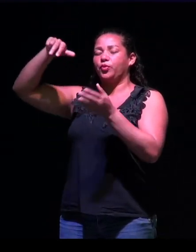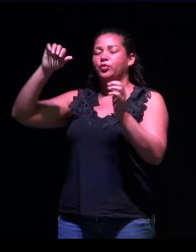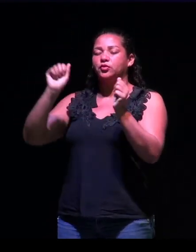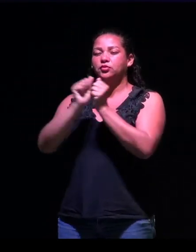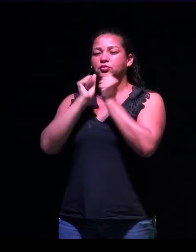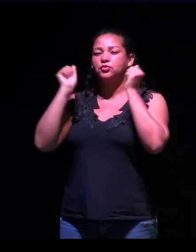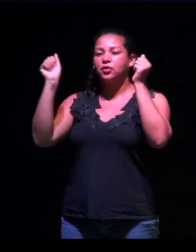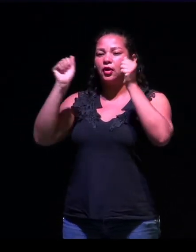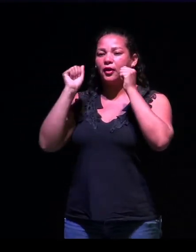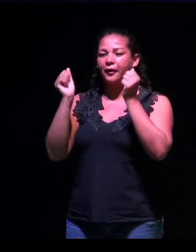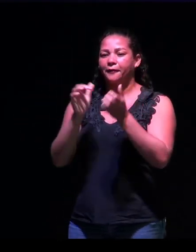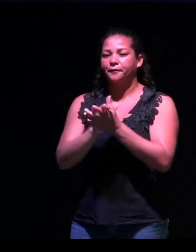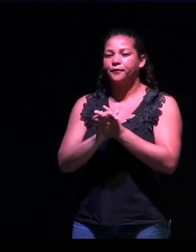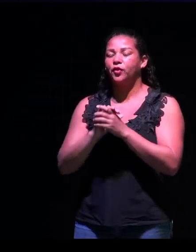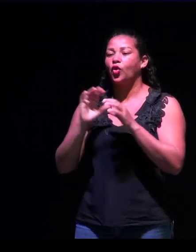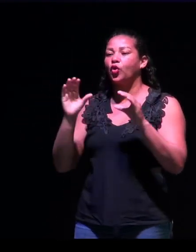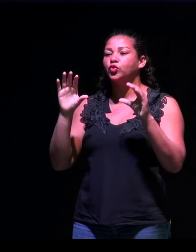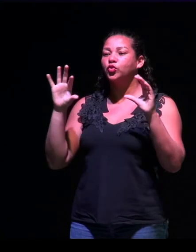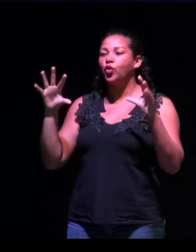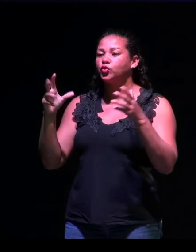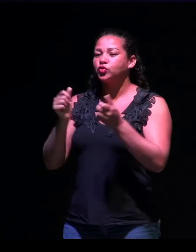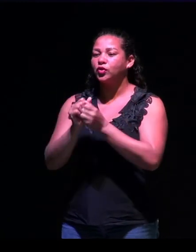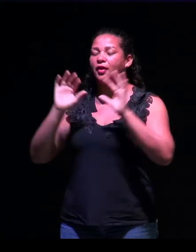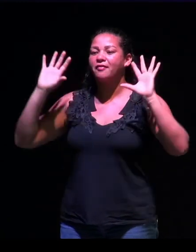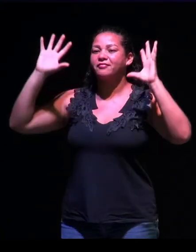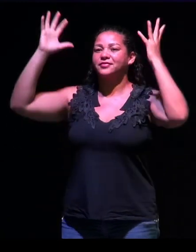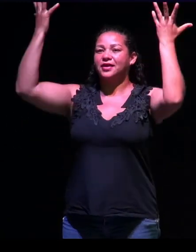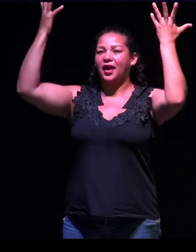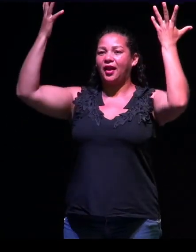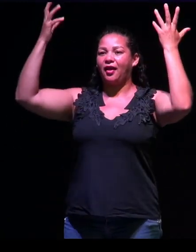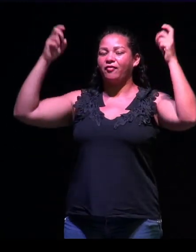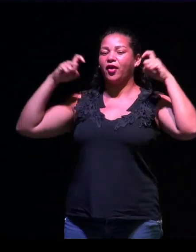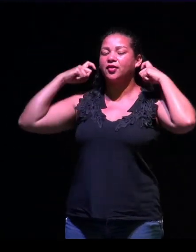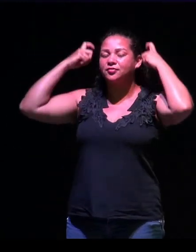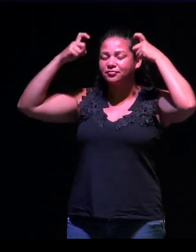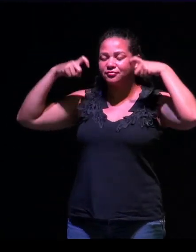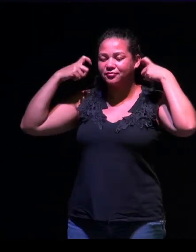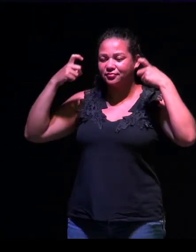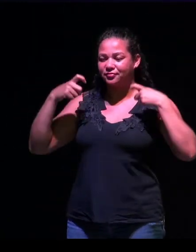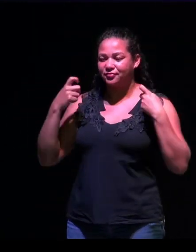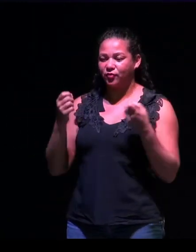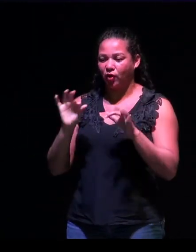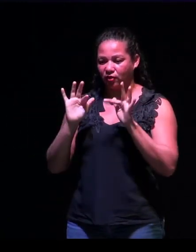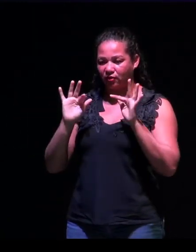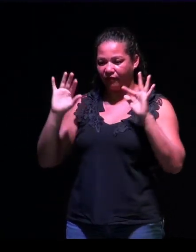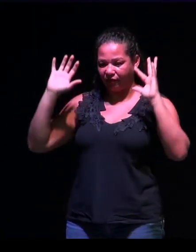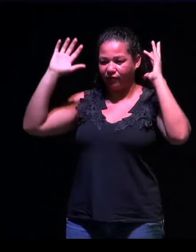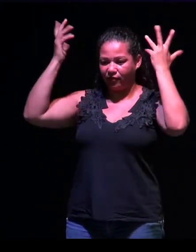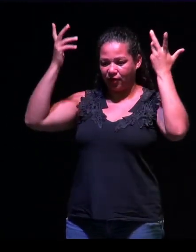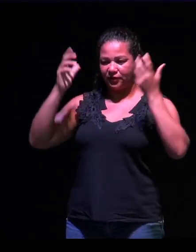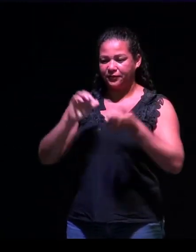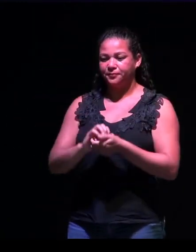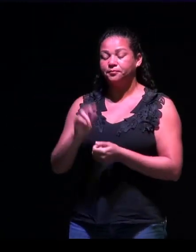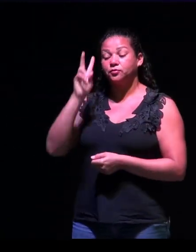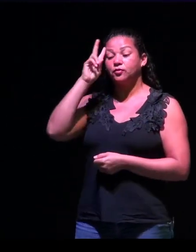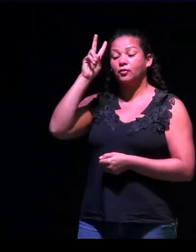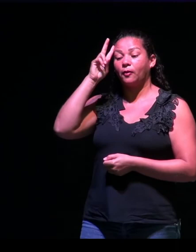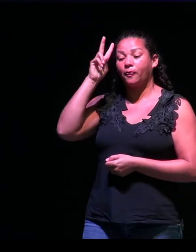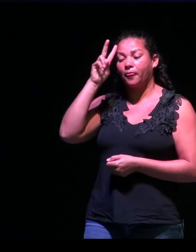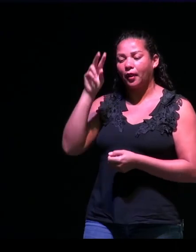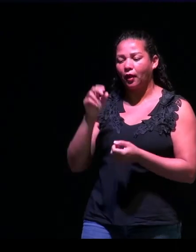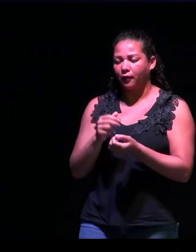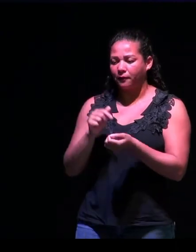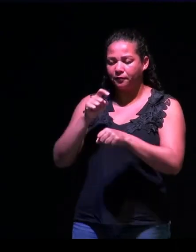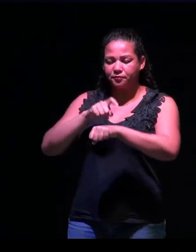E nós vamos estar lá celebrando as bodas do Cordeiro. Então só lembre que o arrebatamento será um evento iminente,